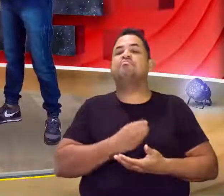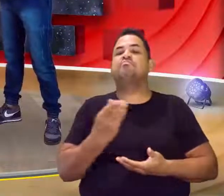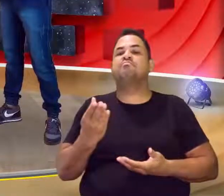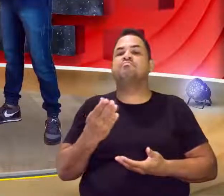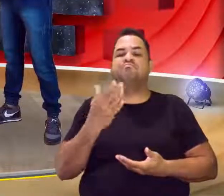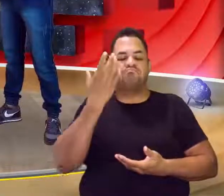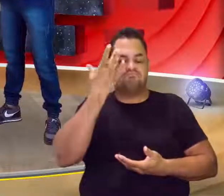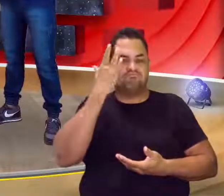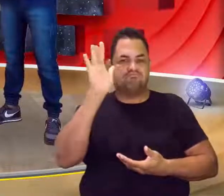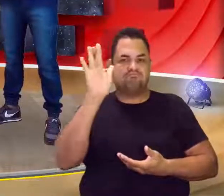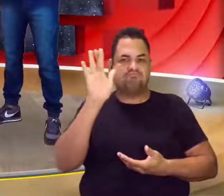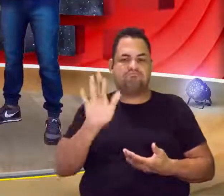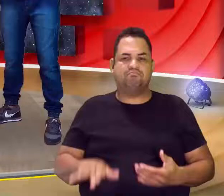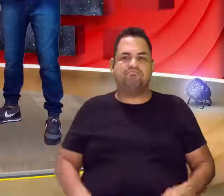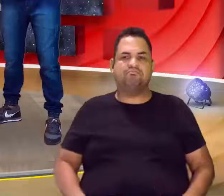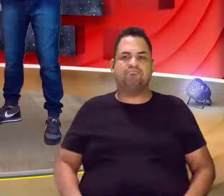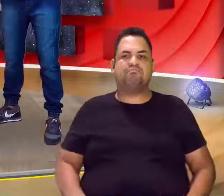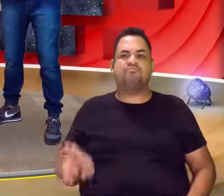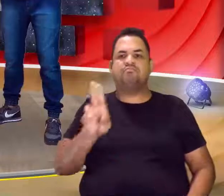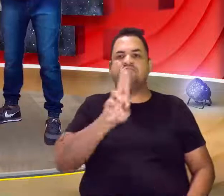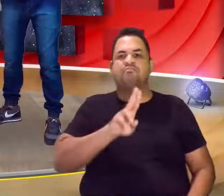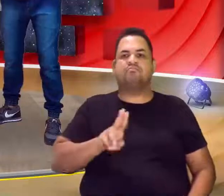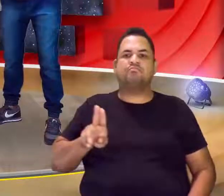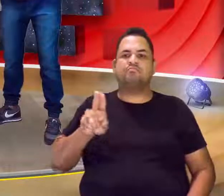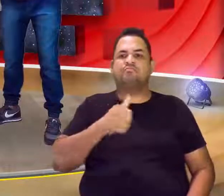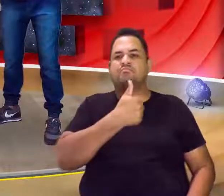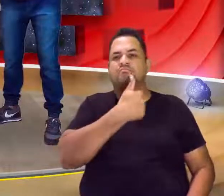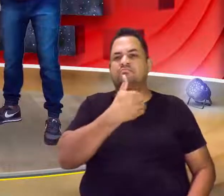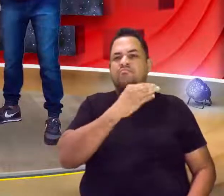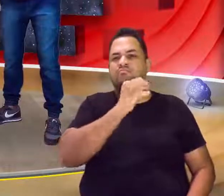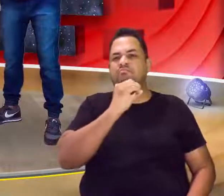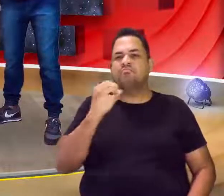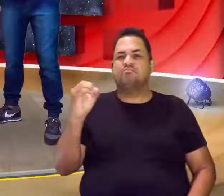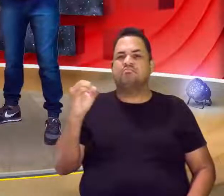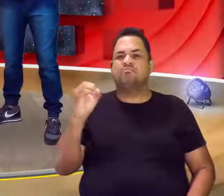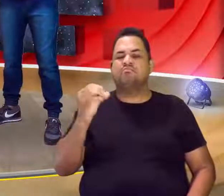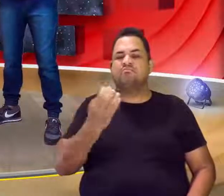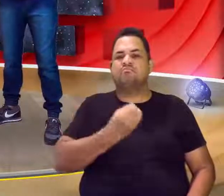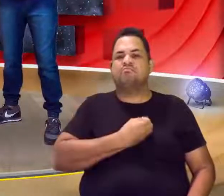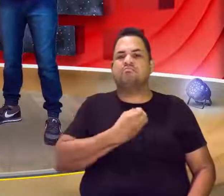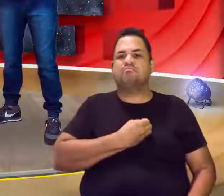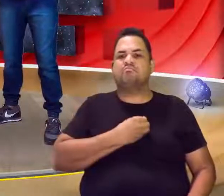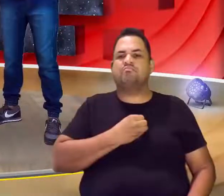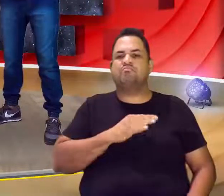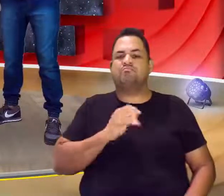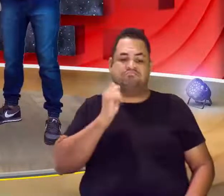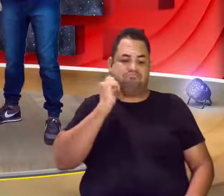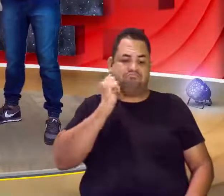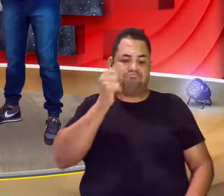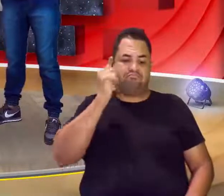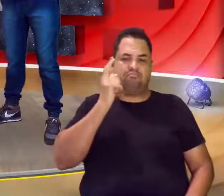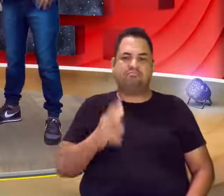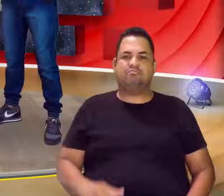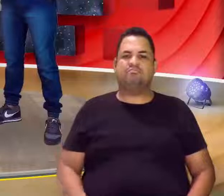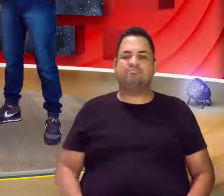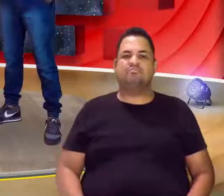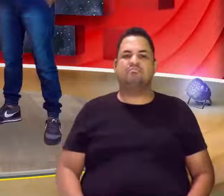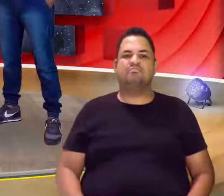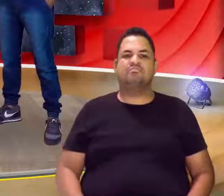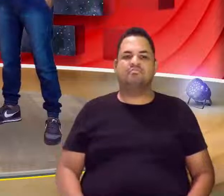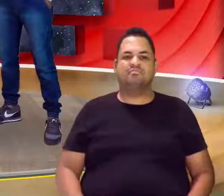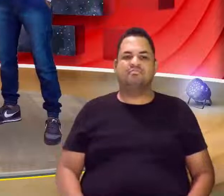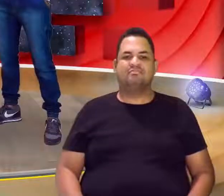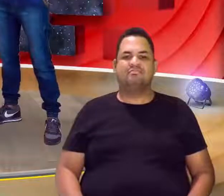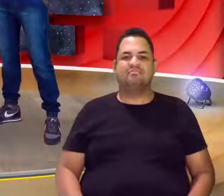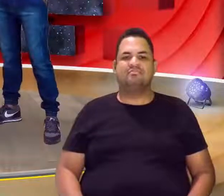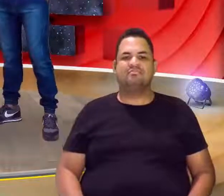Não sei. Sabemos. Você usa 100 como valor mágico, o número Porque mágico. o 100 é o trivial,